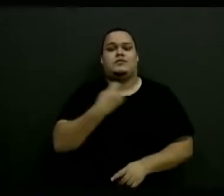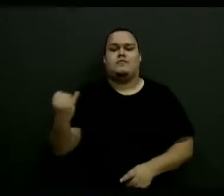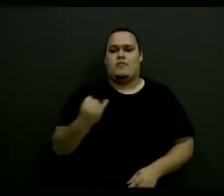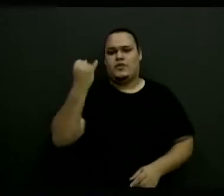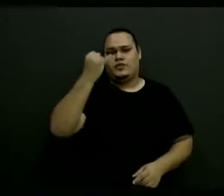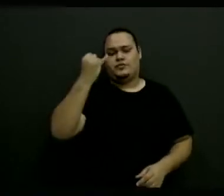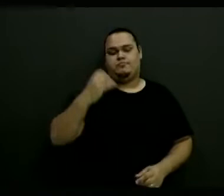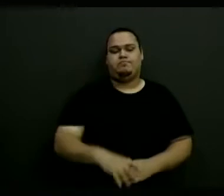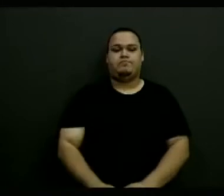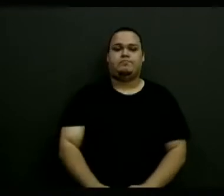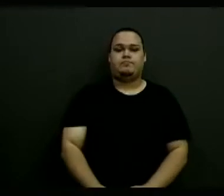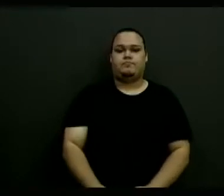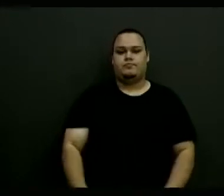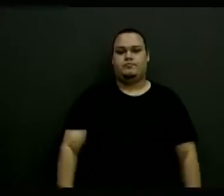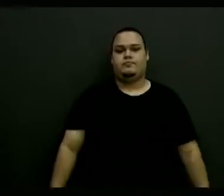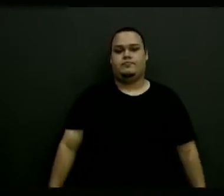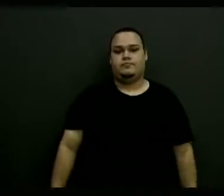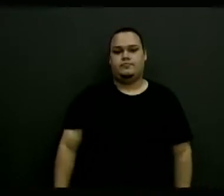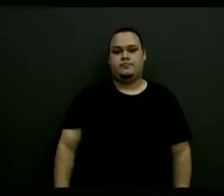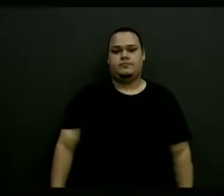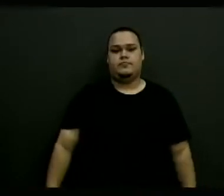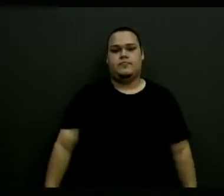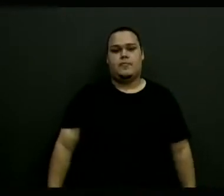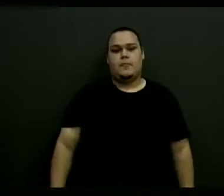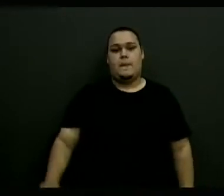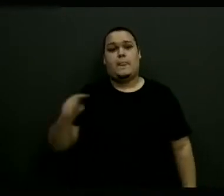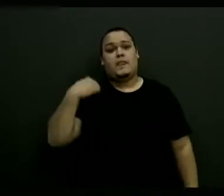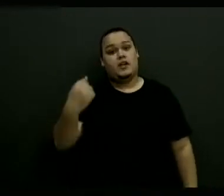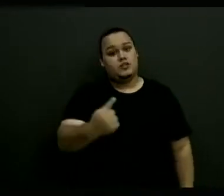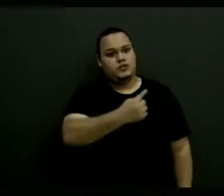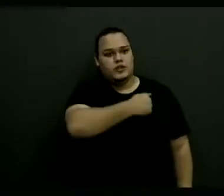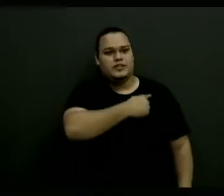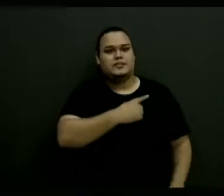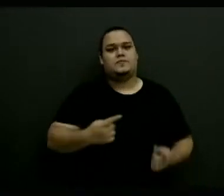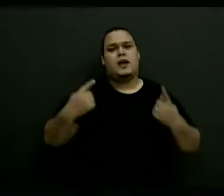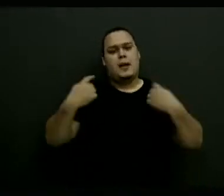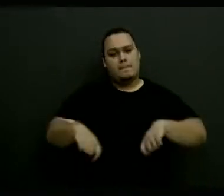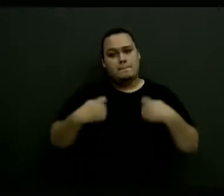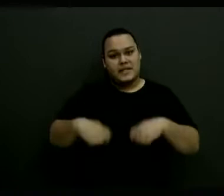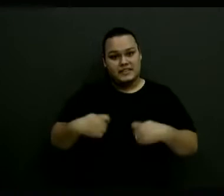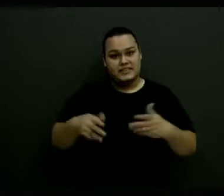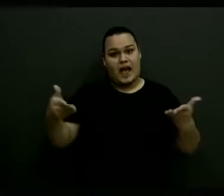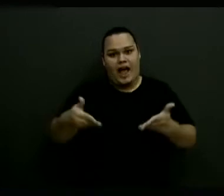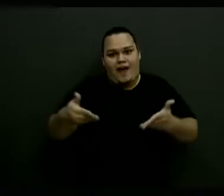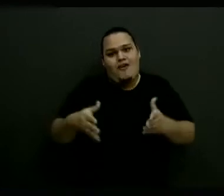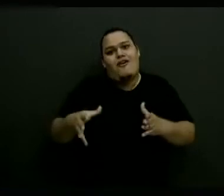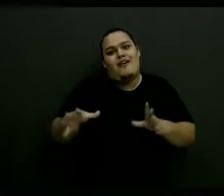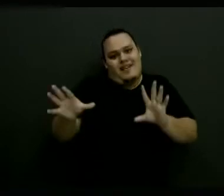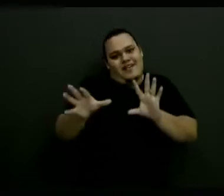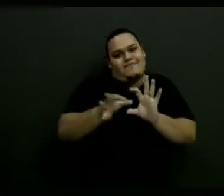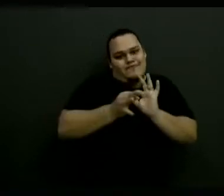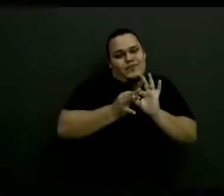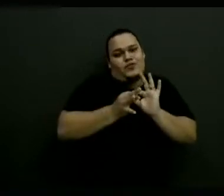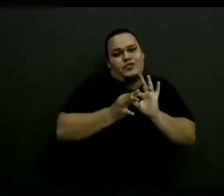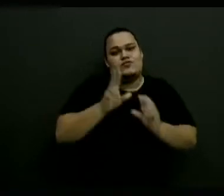façamos bem. O pastor está dizendo que se nós não usarmos essas ferramentas agora, certamente outros vão estar